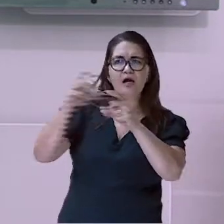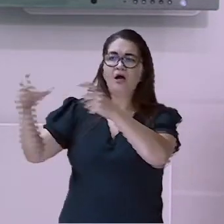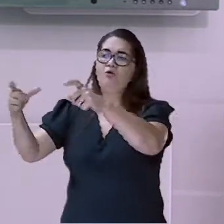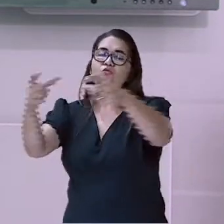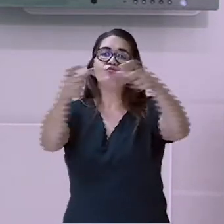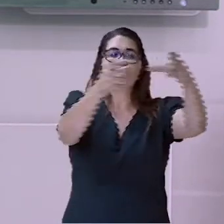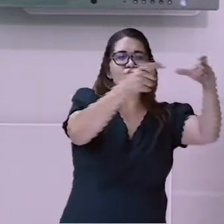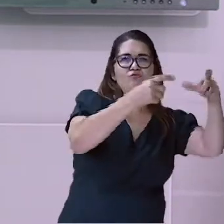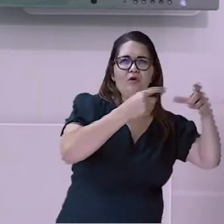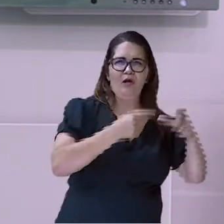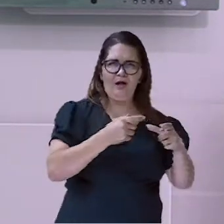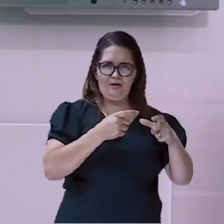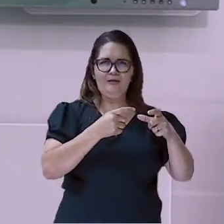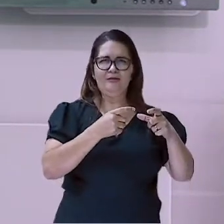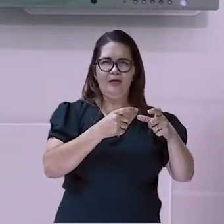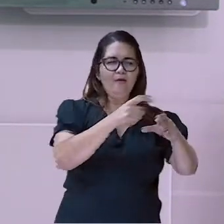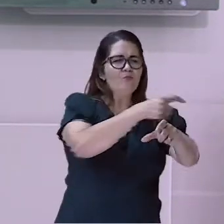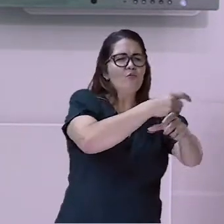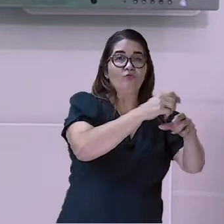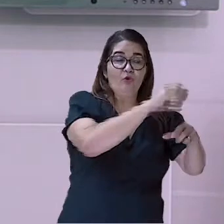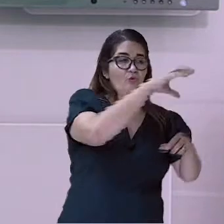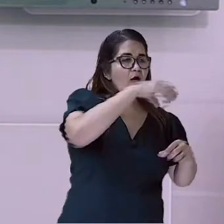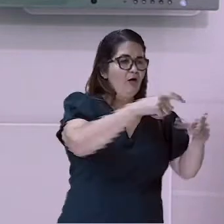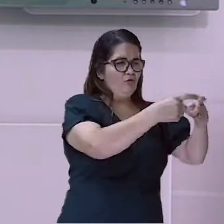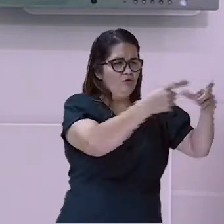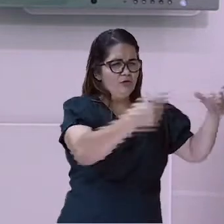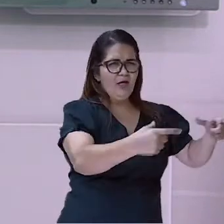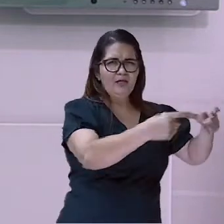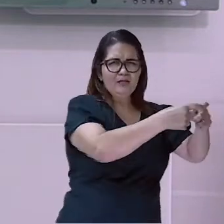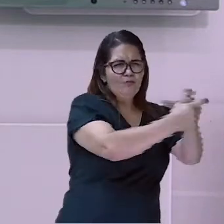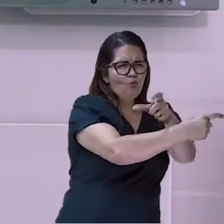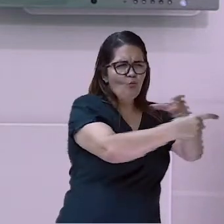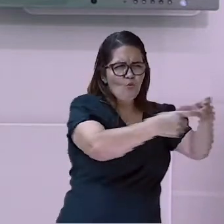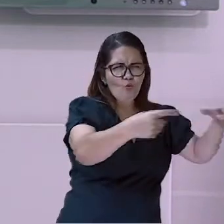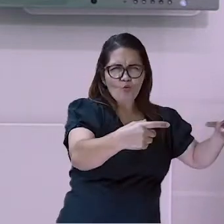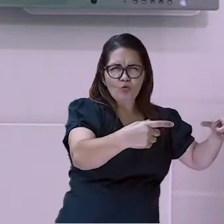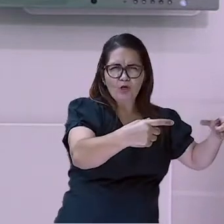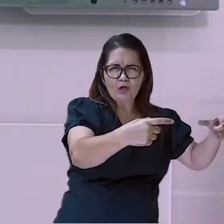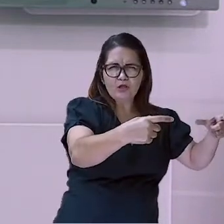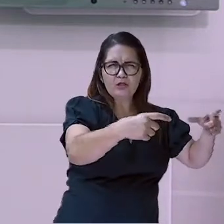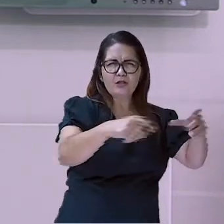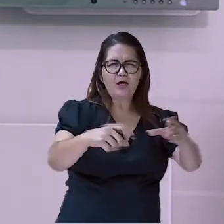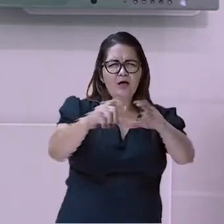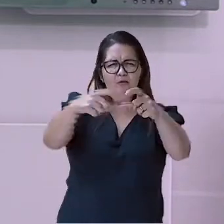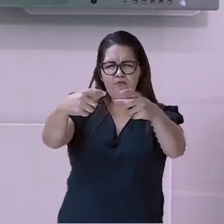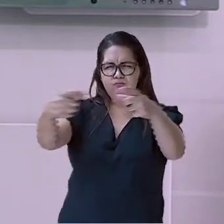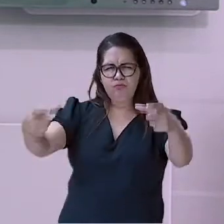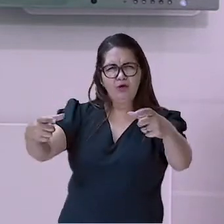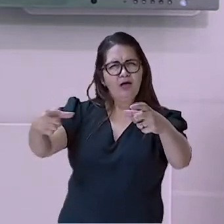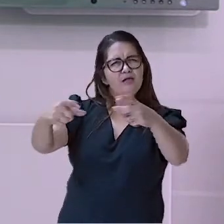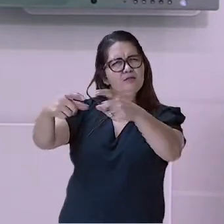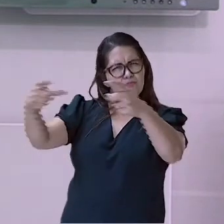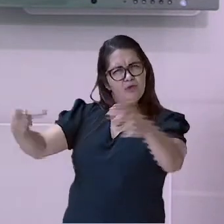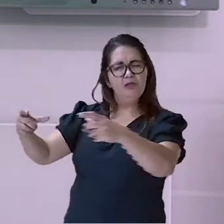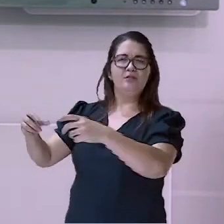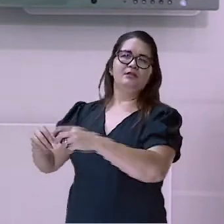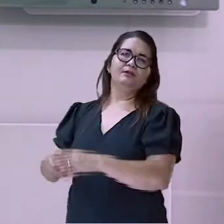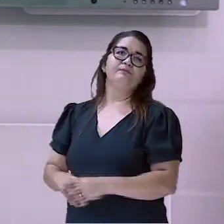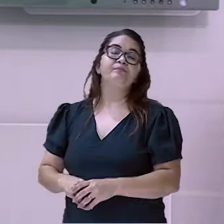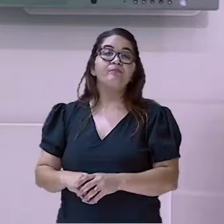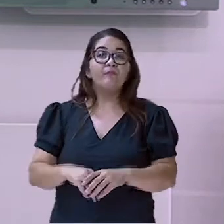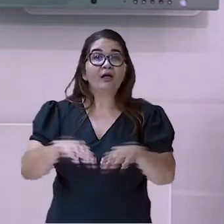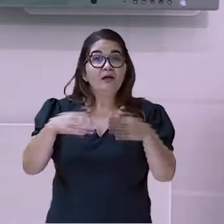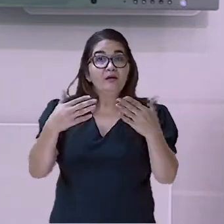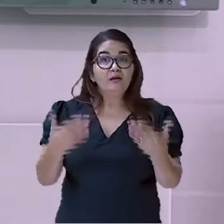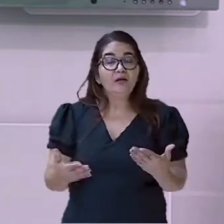muito grande. Então ele aparecem vegetações diferentes em cada parte do Brasil. Então a